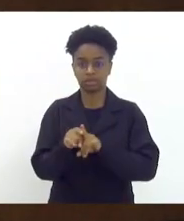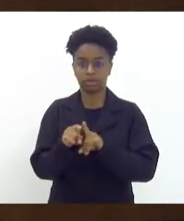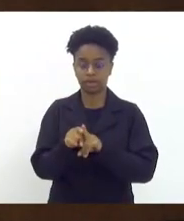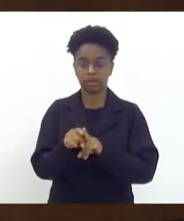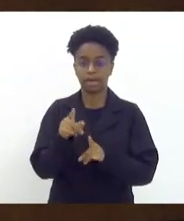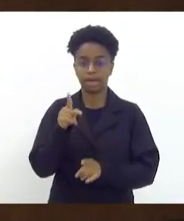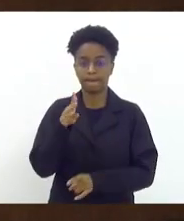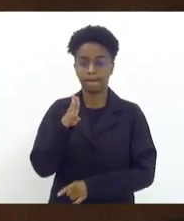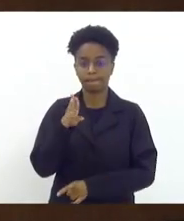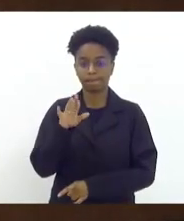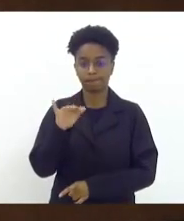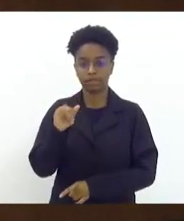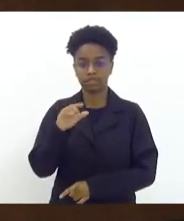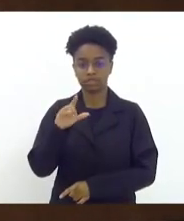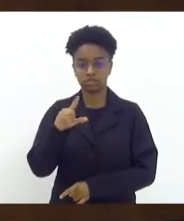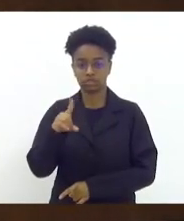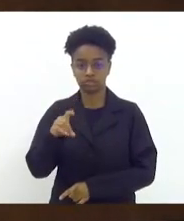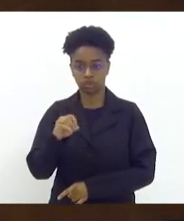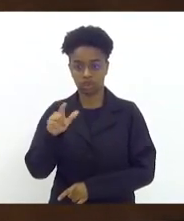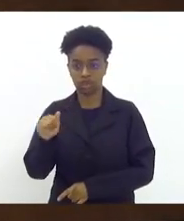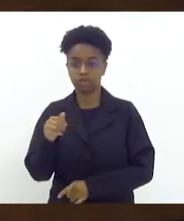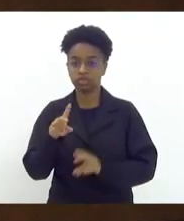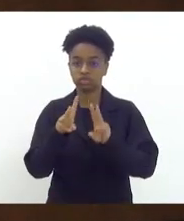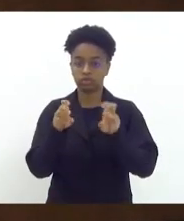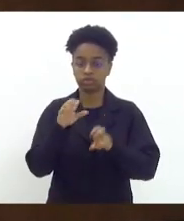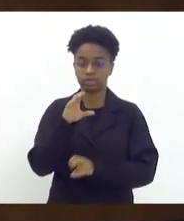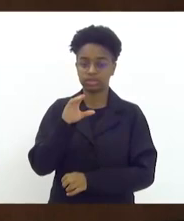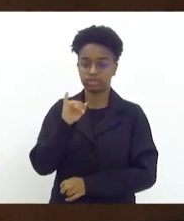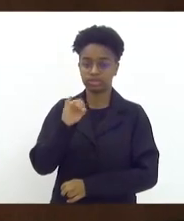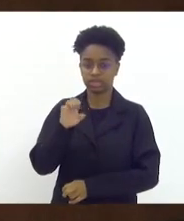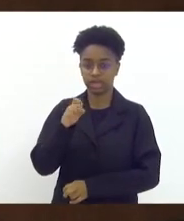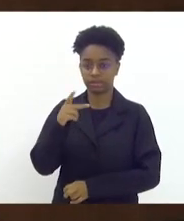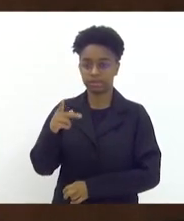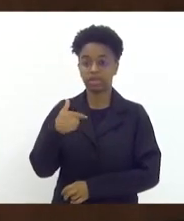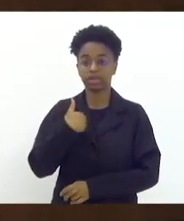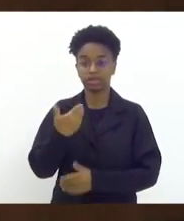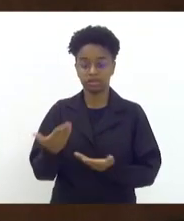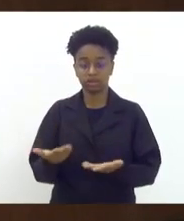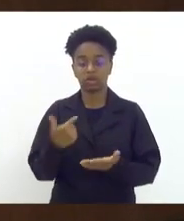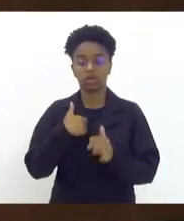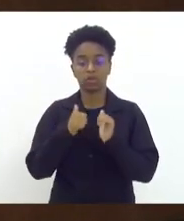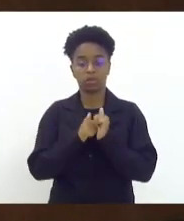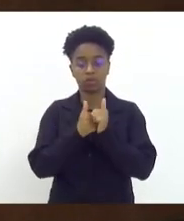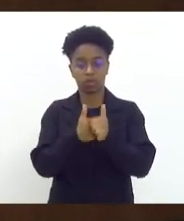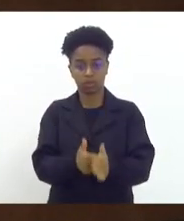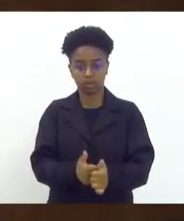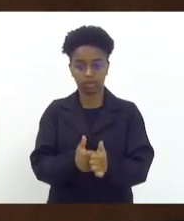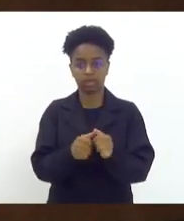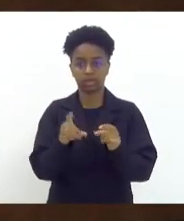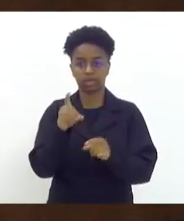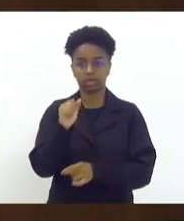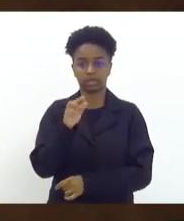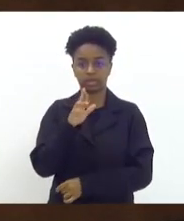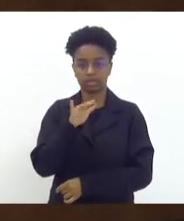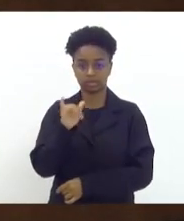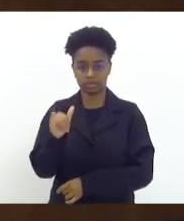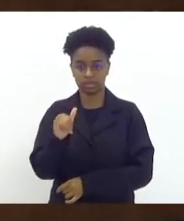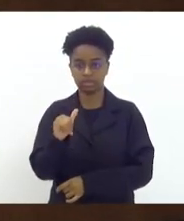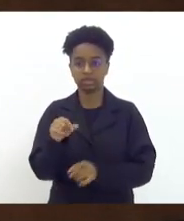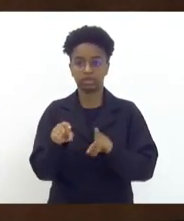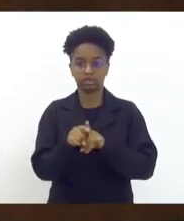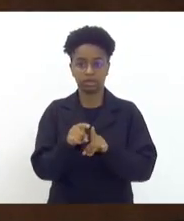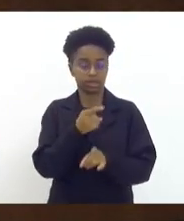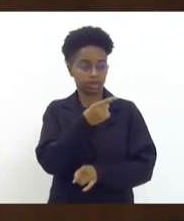então há dias atrás eu pensei em vossa excelência eu acompanhei o nosso Darcy Ribeiro nisso o Deputado